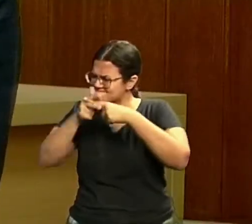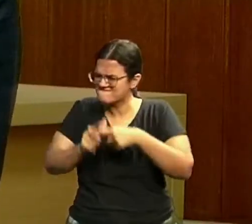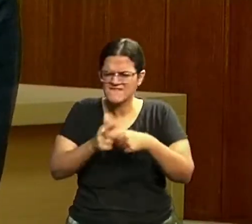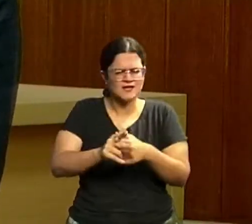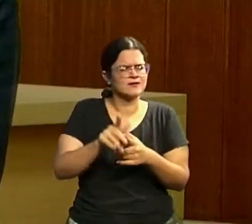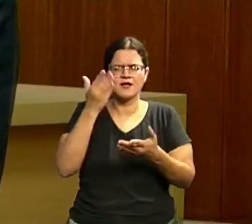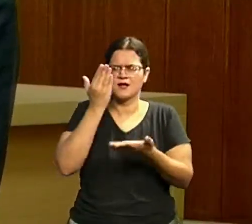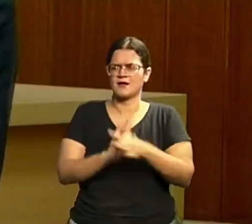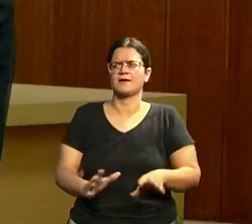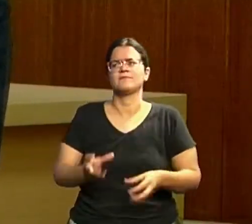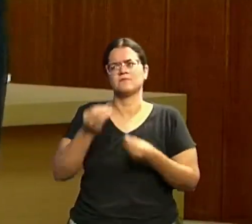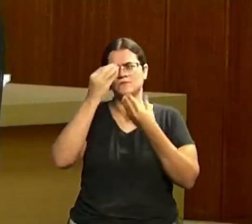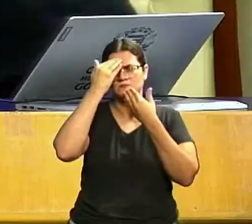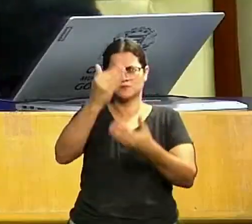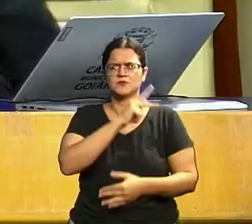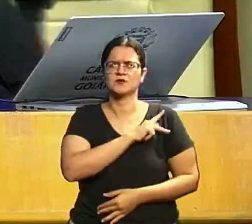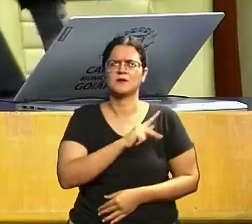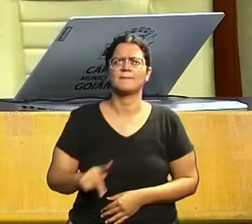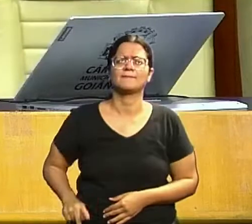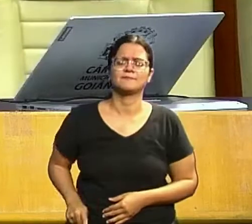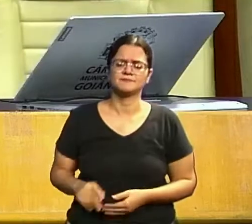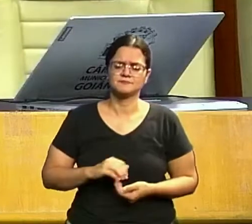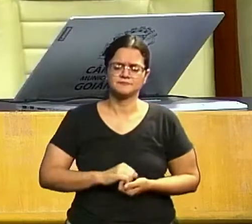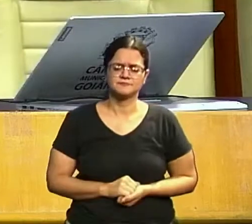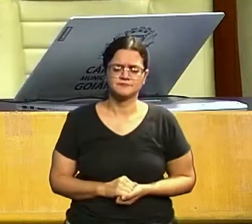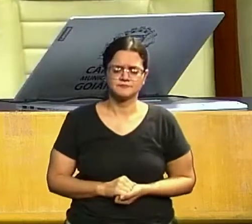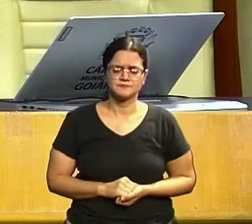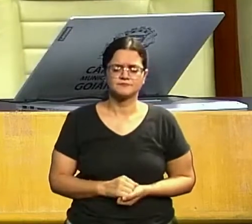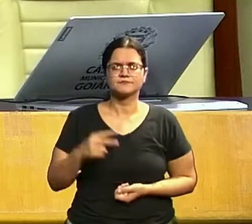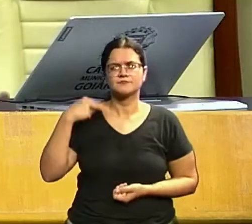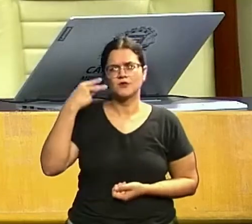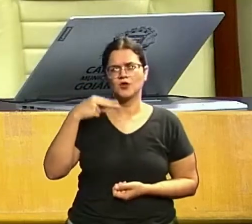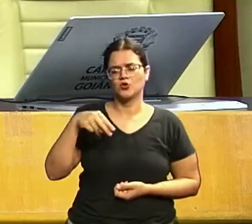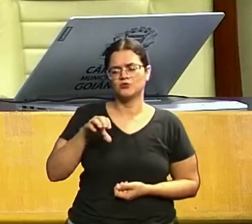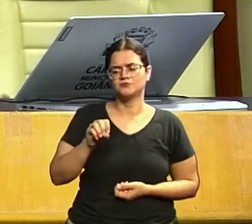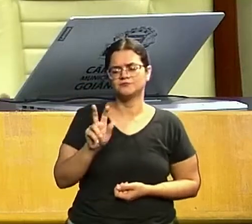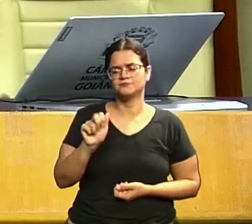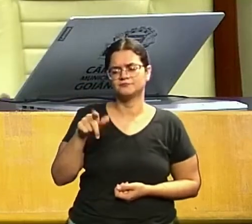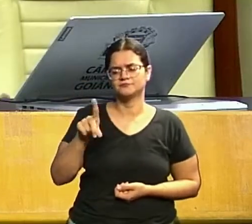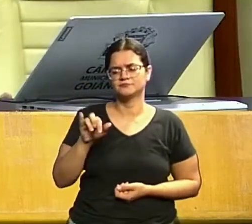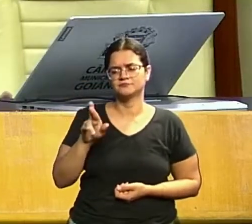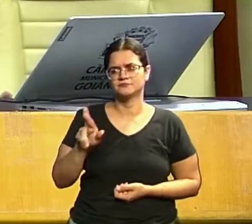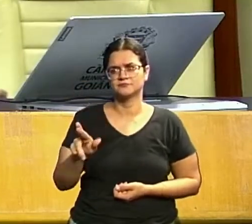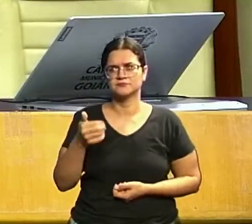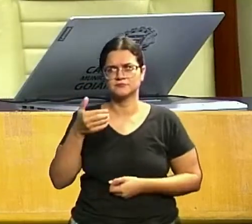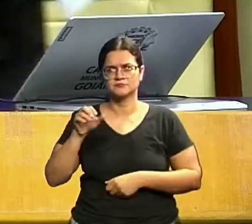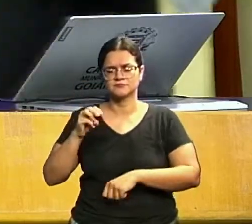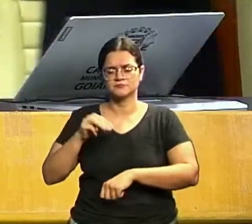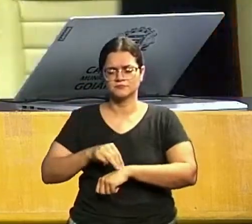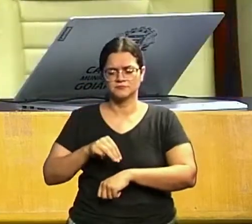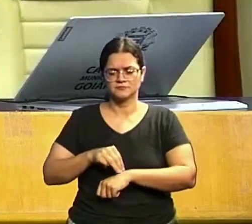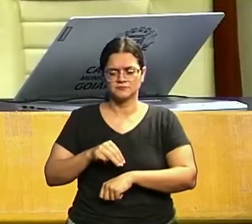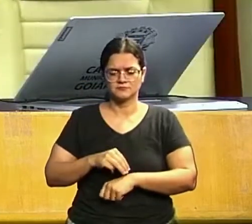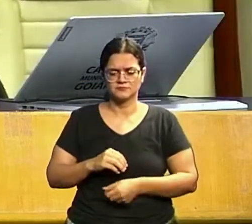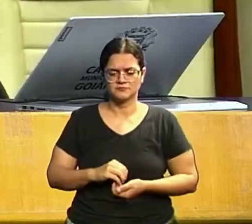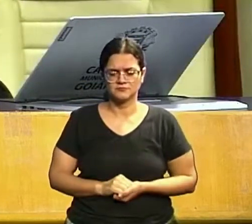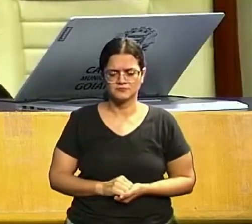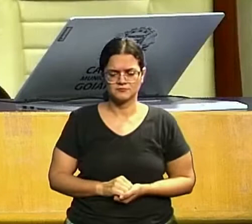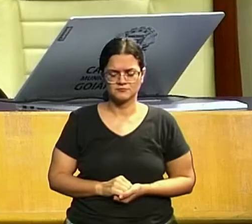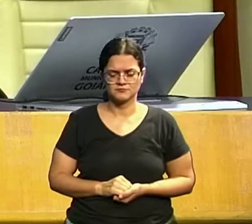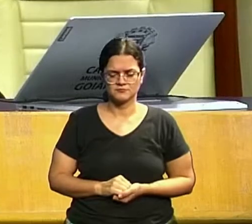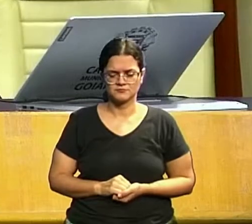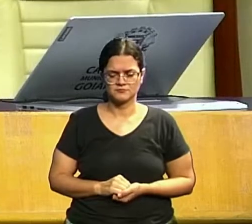uma situação como essa. Muito obrigado, senhor presidente. Vereador Novandir, 10 minutos com direito à parte. Próximo